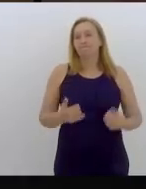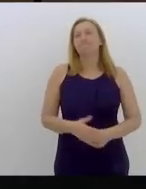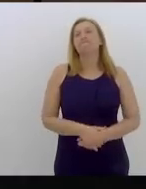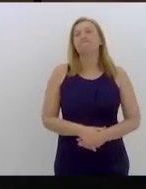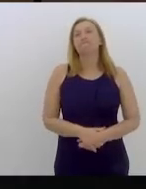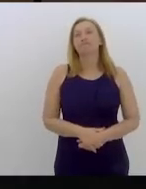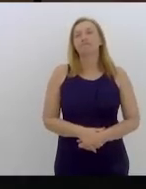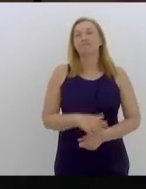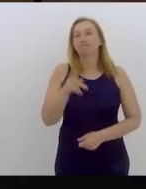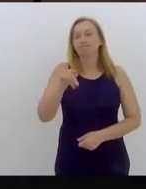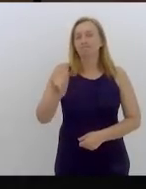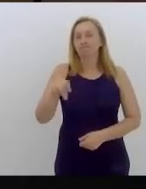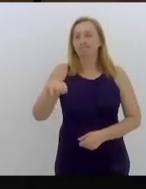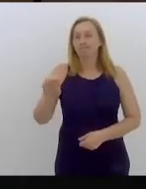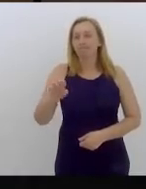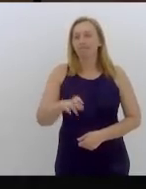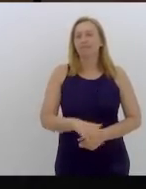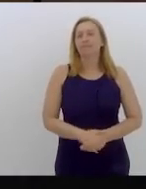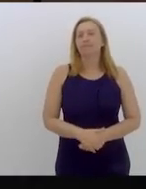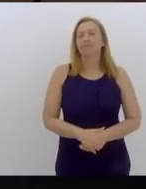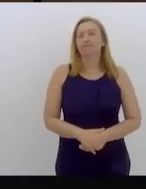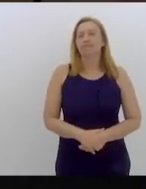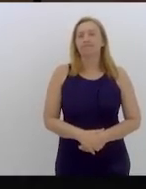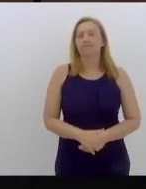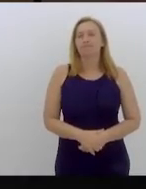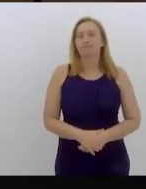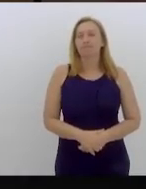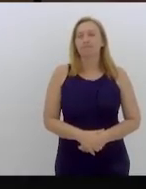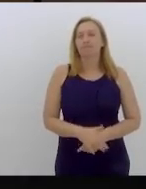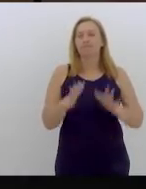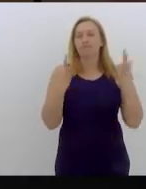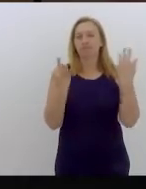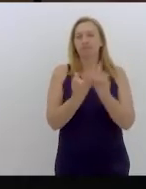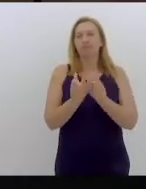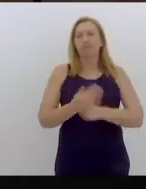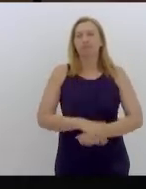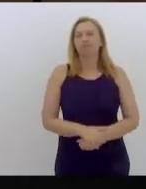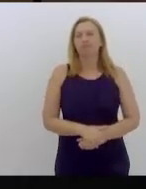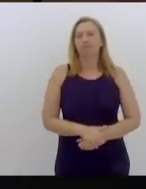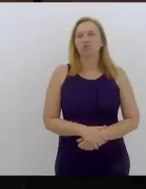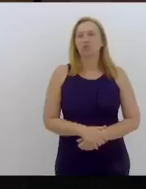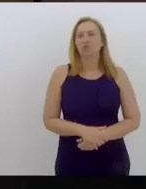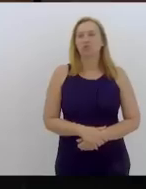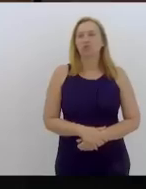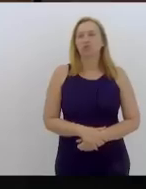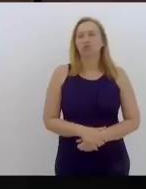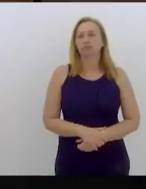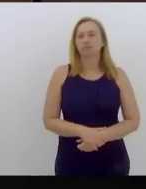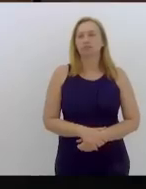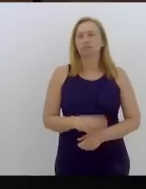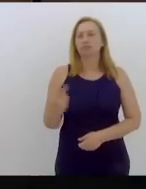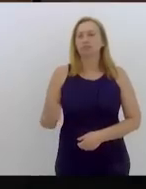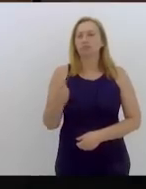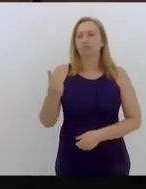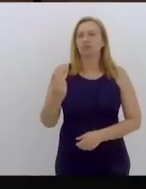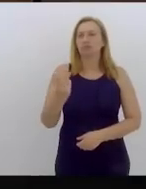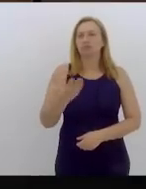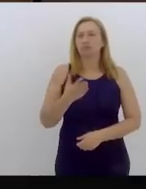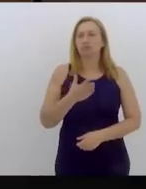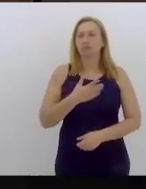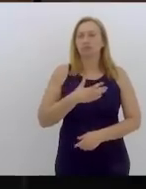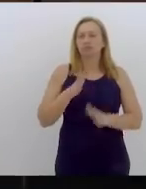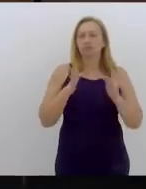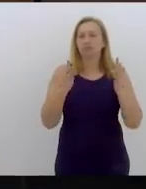meu pai e minha mãe Eu amo minha família e honro meu sangue azul que eu também sou sangue azul não sou